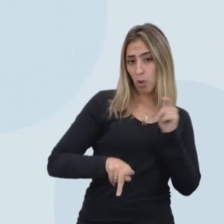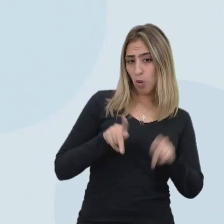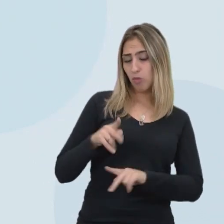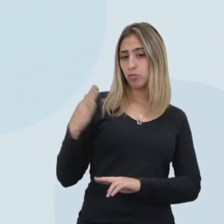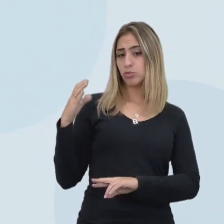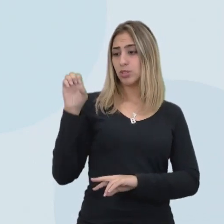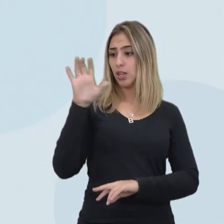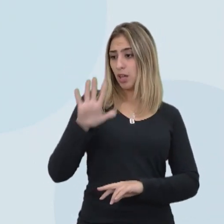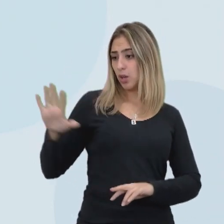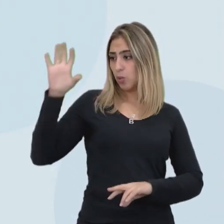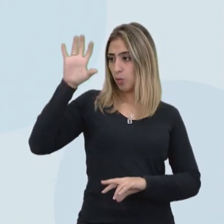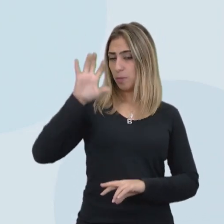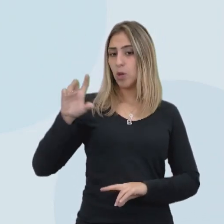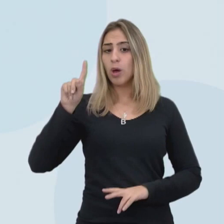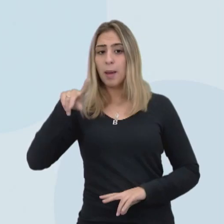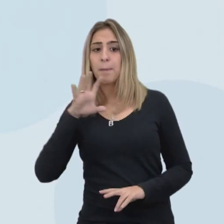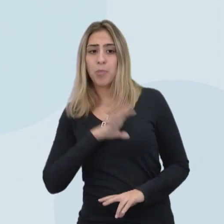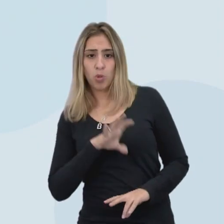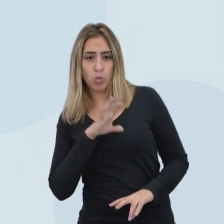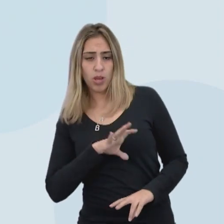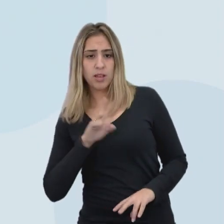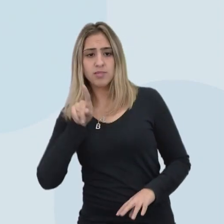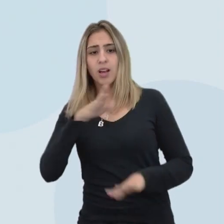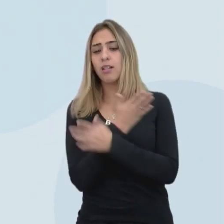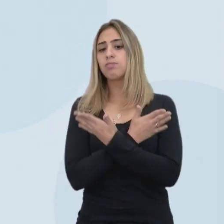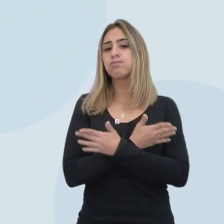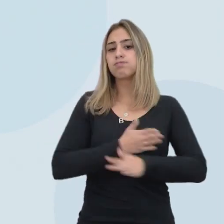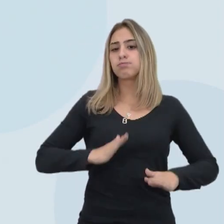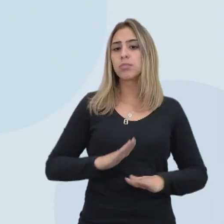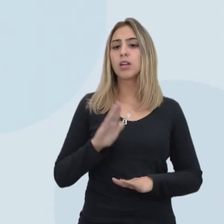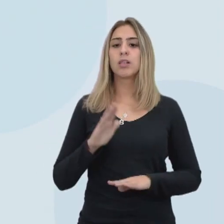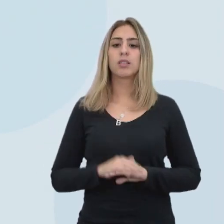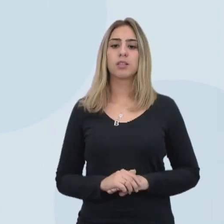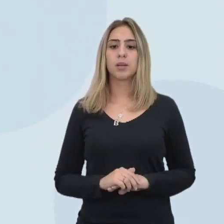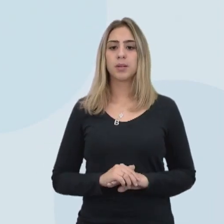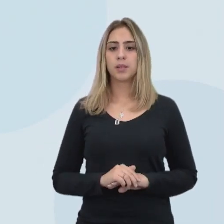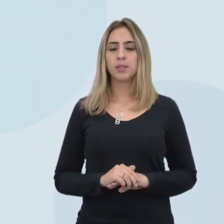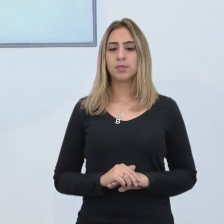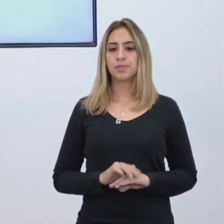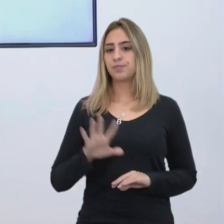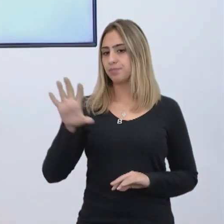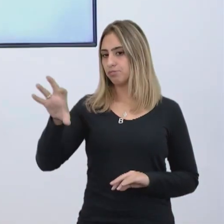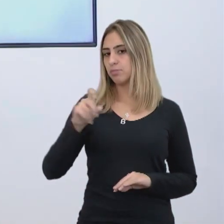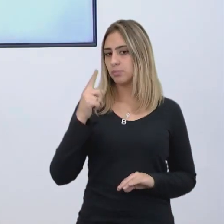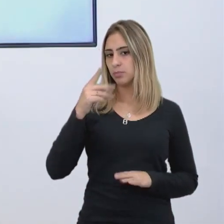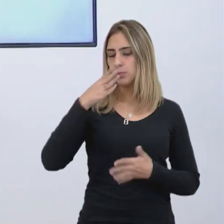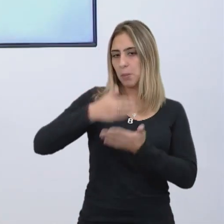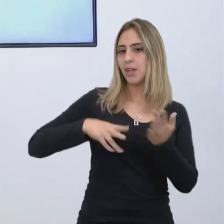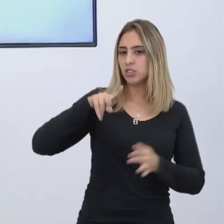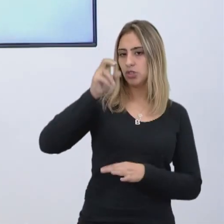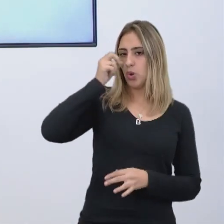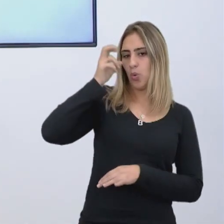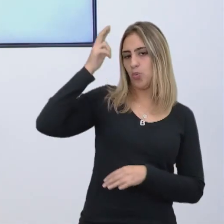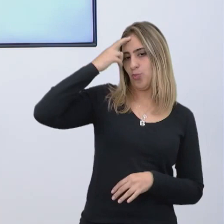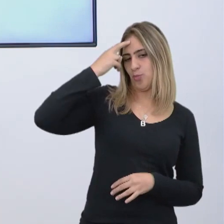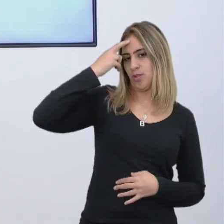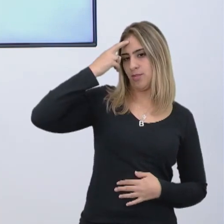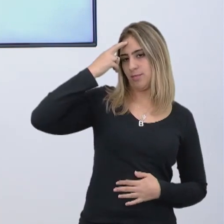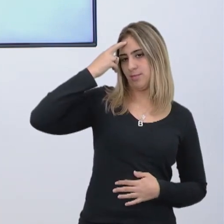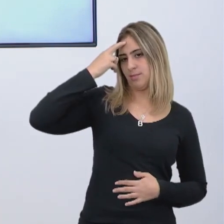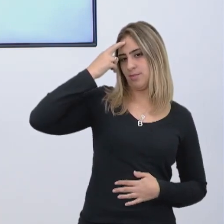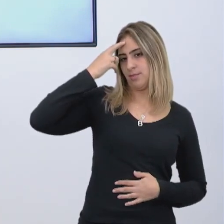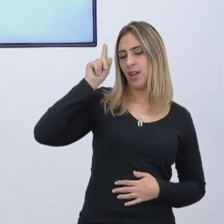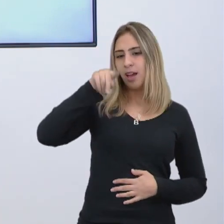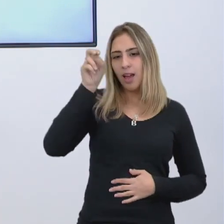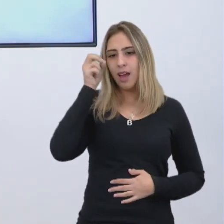europeus aqui, que é o português, ele vai acabar aqui, ó, pegando uma parte dessa cultura, né, que é